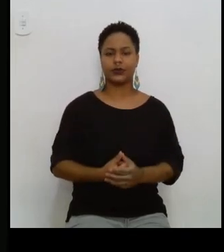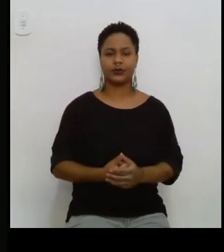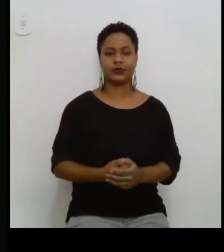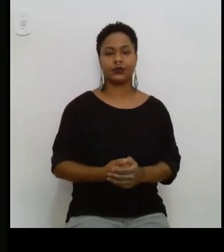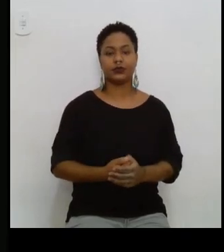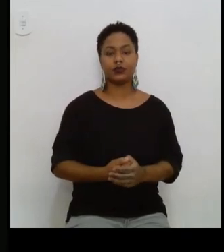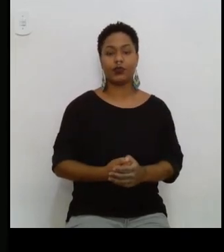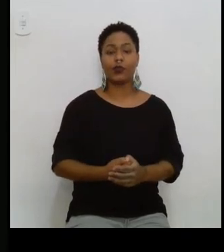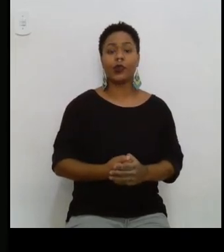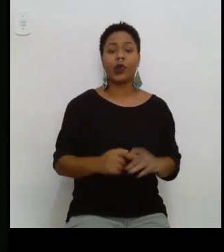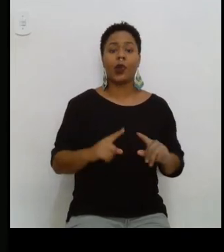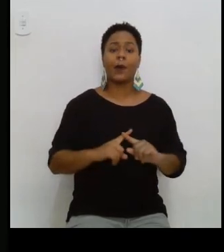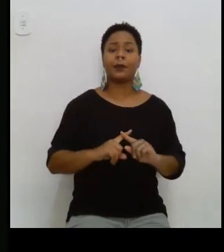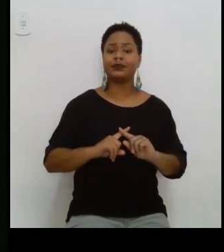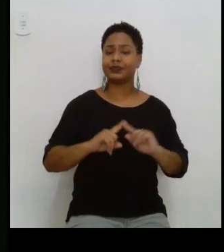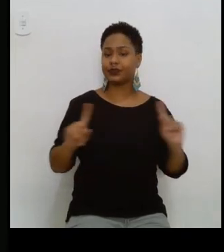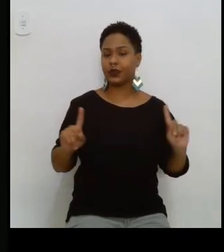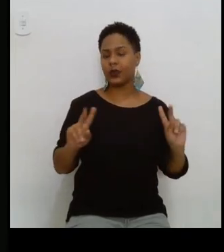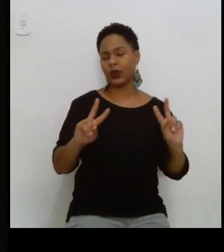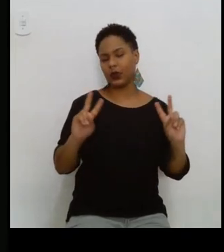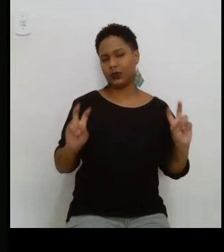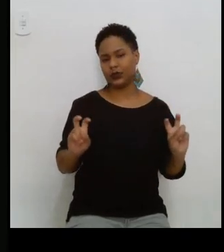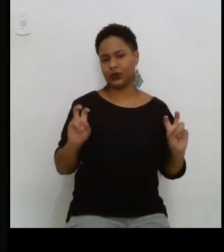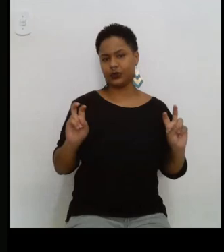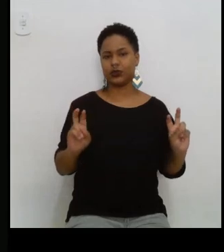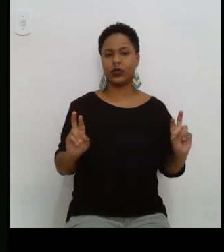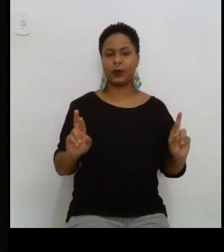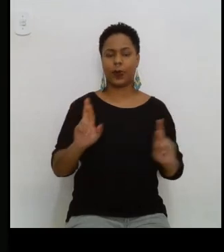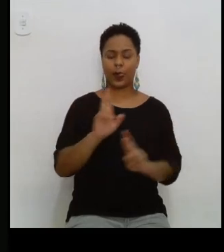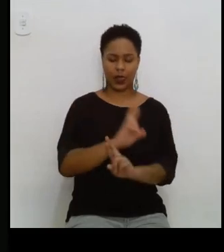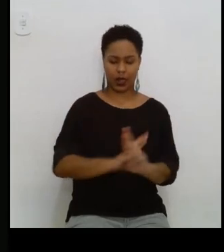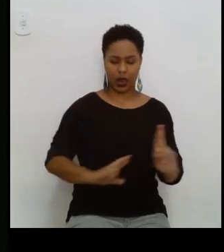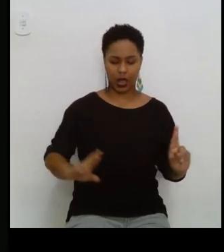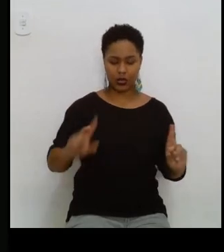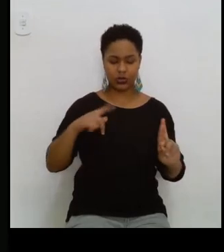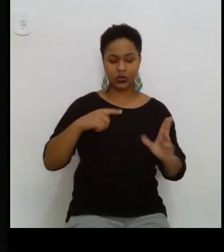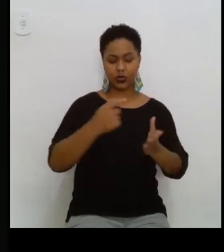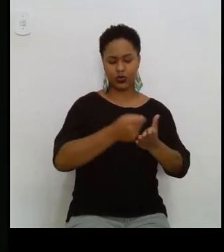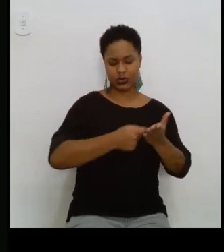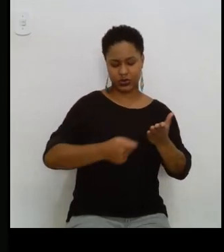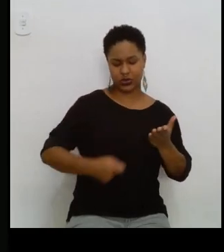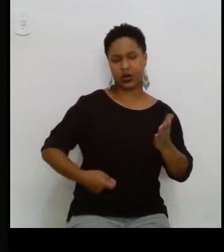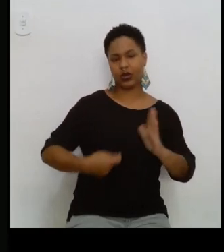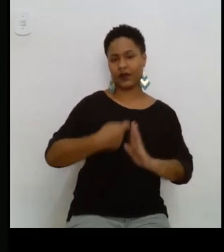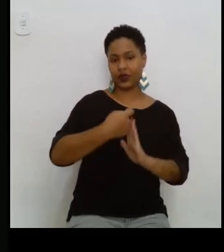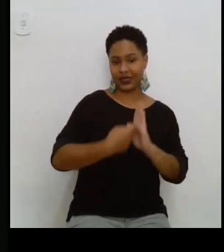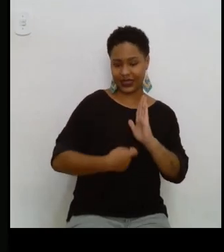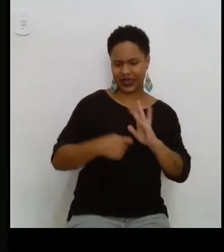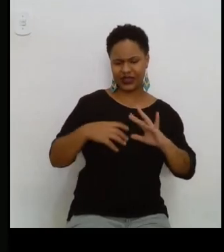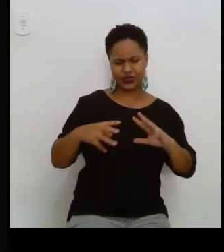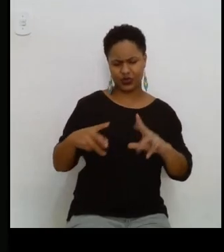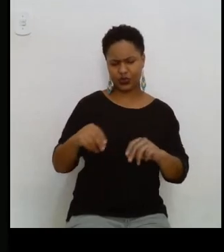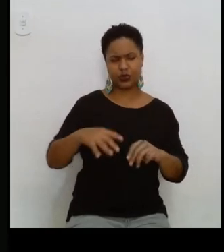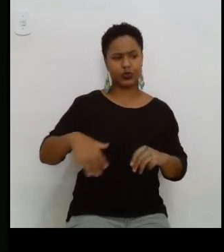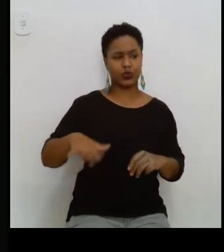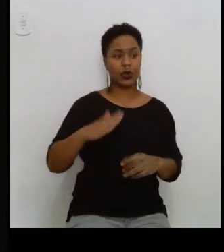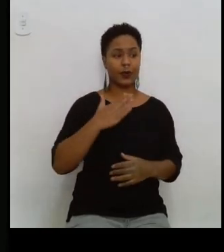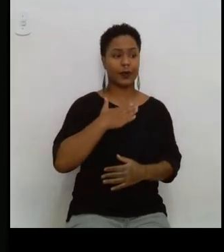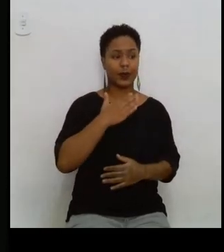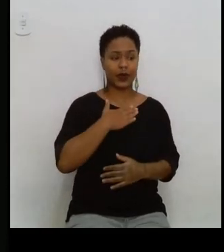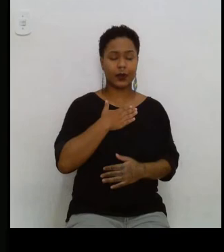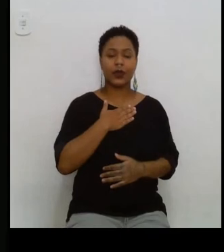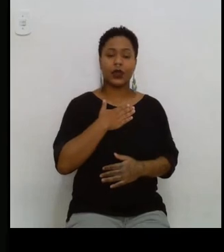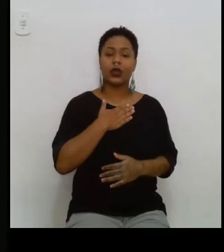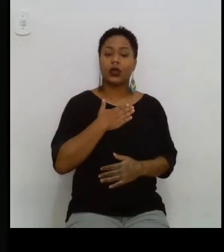mais a relação é para mim com com a escrita com a textualidade em geral e para mim cada vez mais tenha